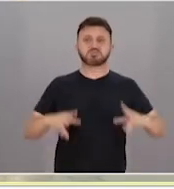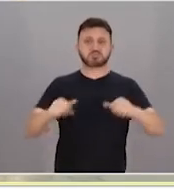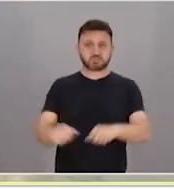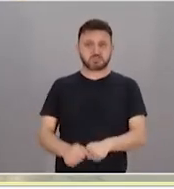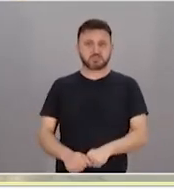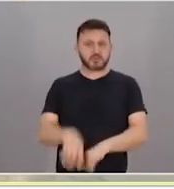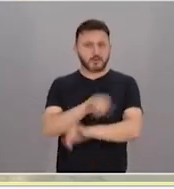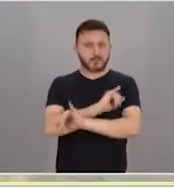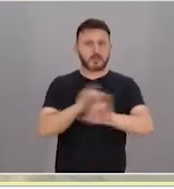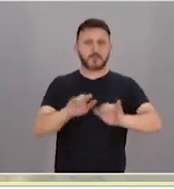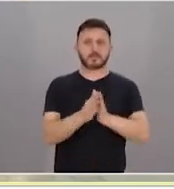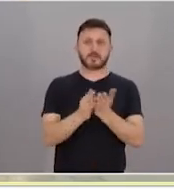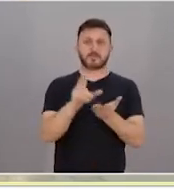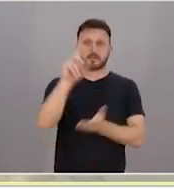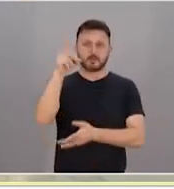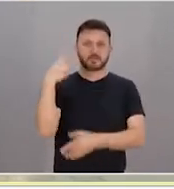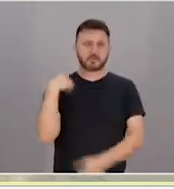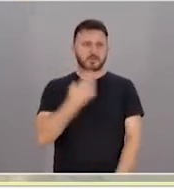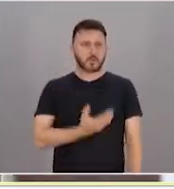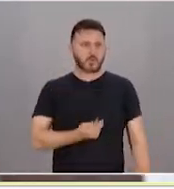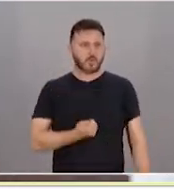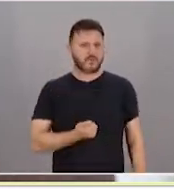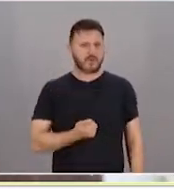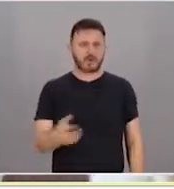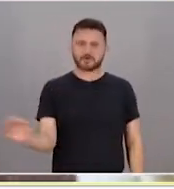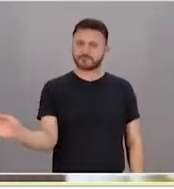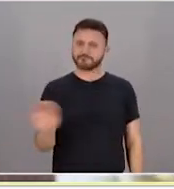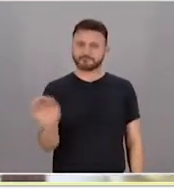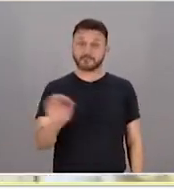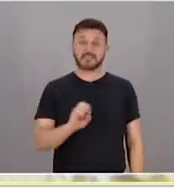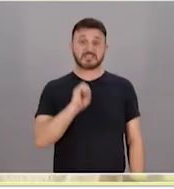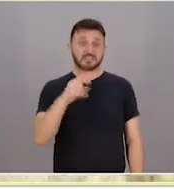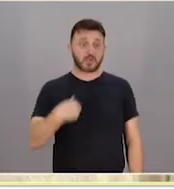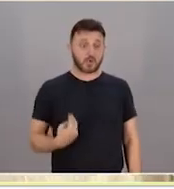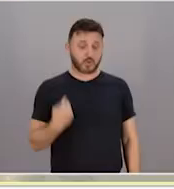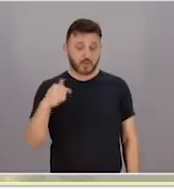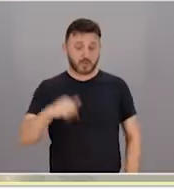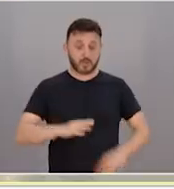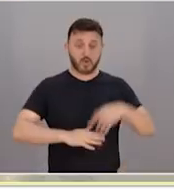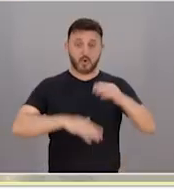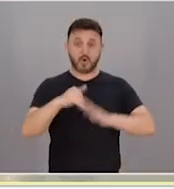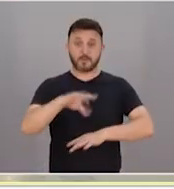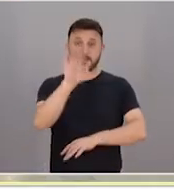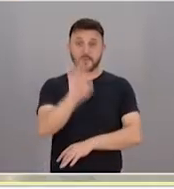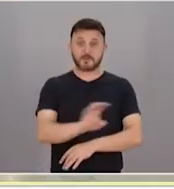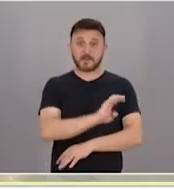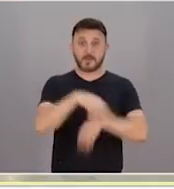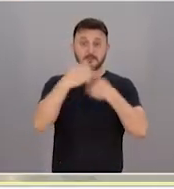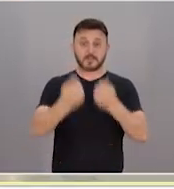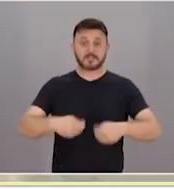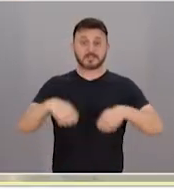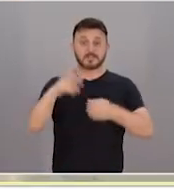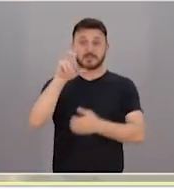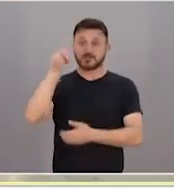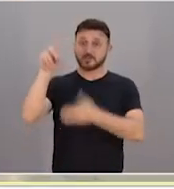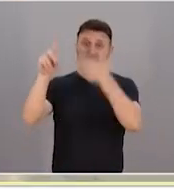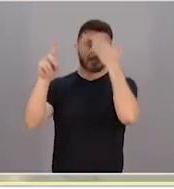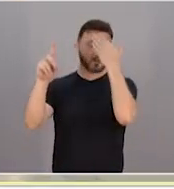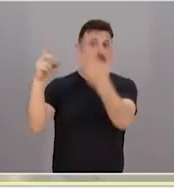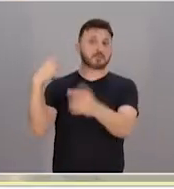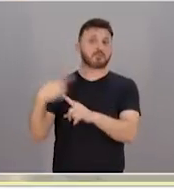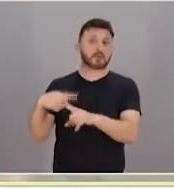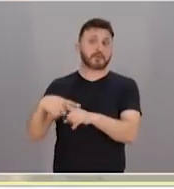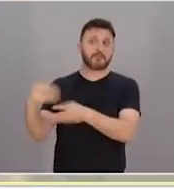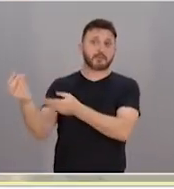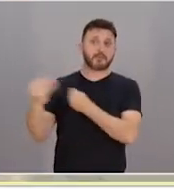não nos acovardemos. Se eu estou nessa obra evangelizar, é preciso, graças a Deus.